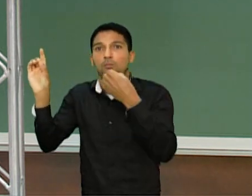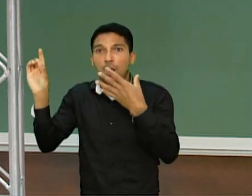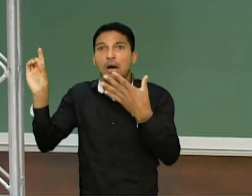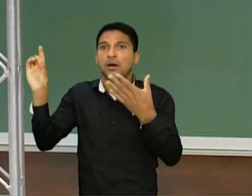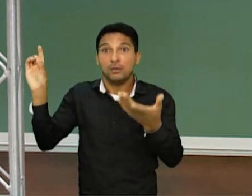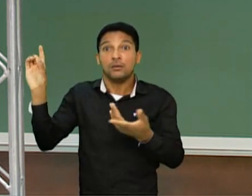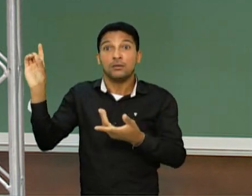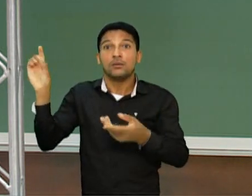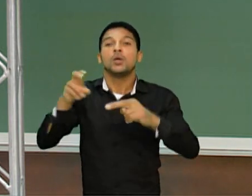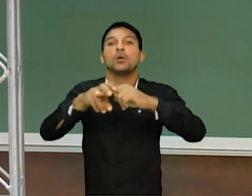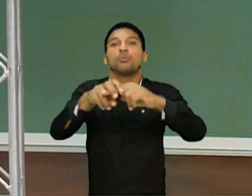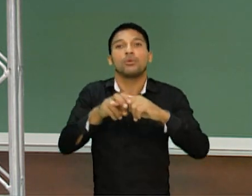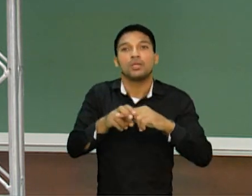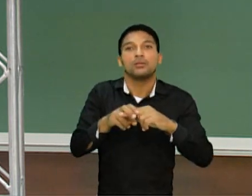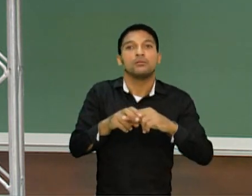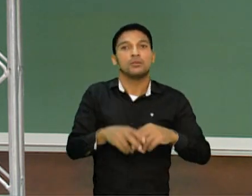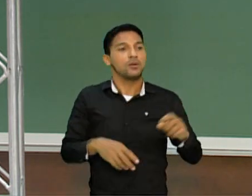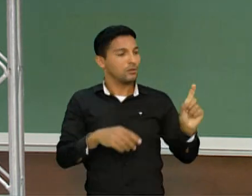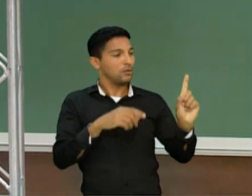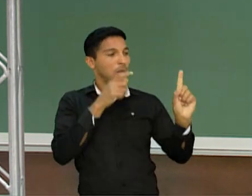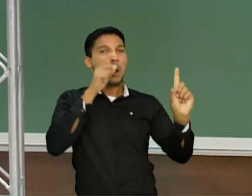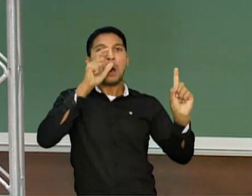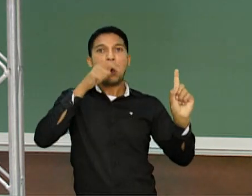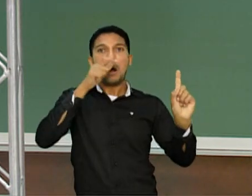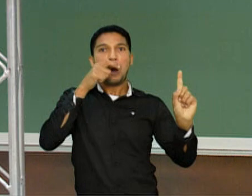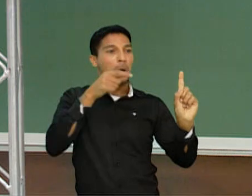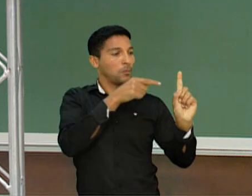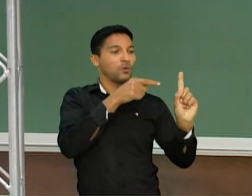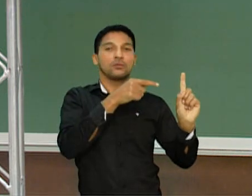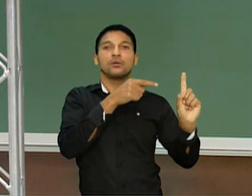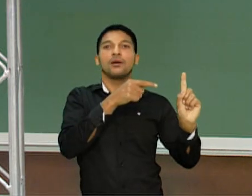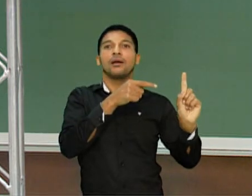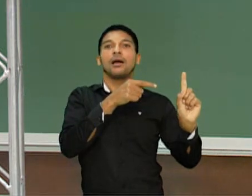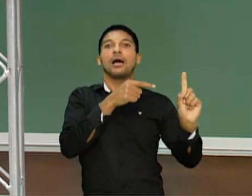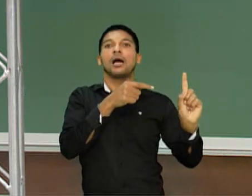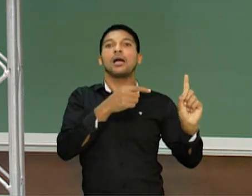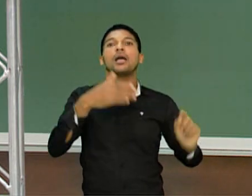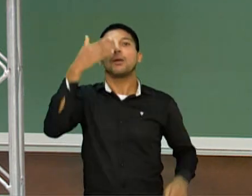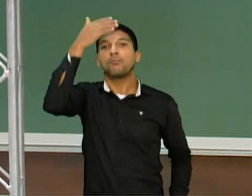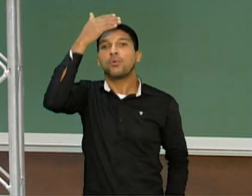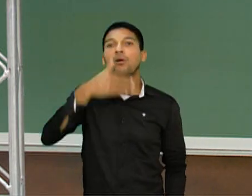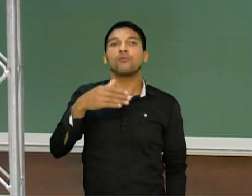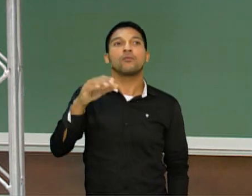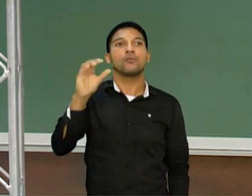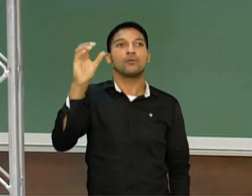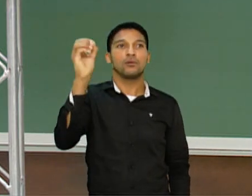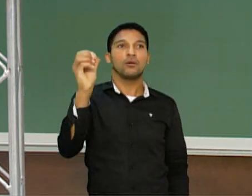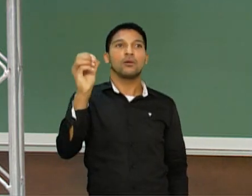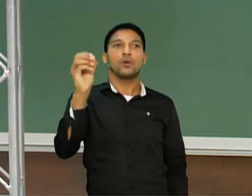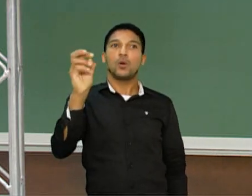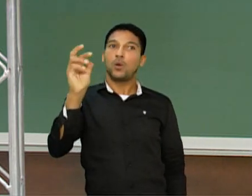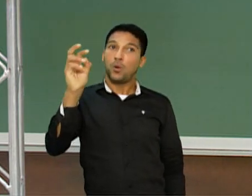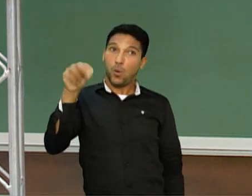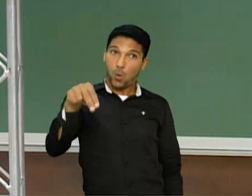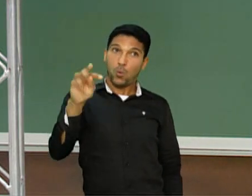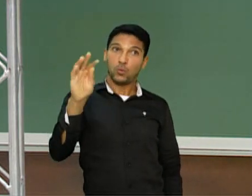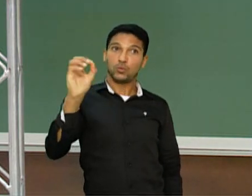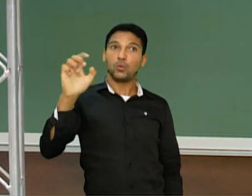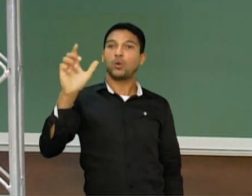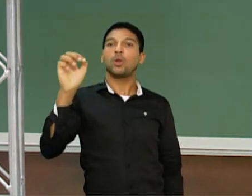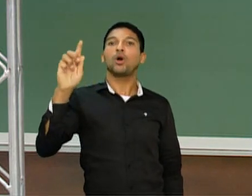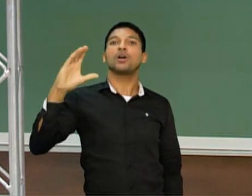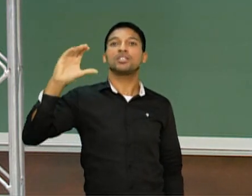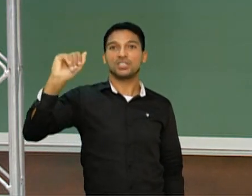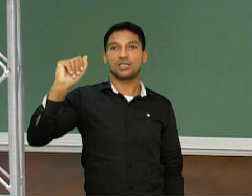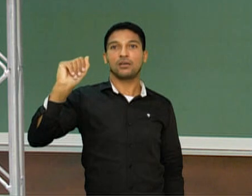ele destaca essa prova que é chamada de ontológica, ou seja, a prova do ser de Deus. É uma prova racional de que Deus realmente é um